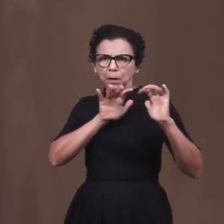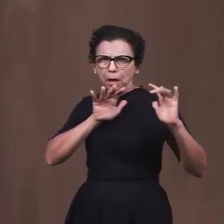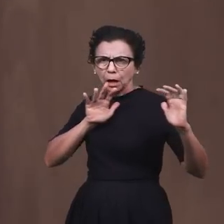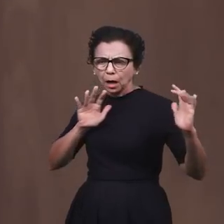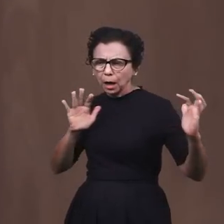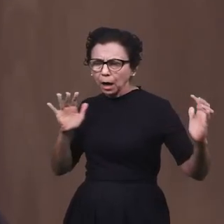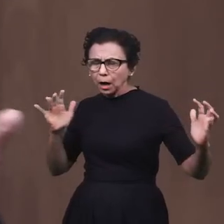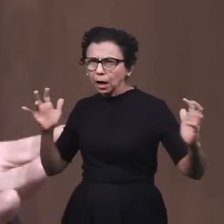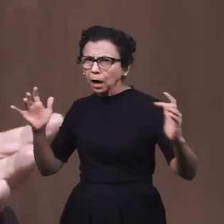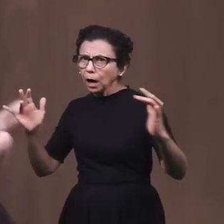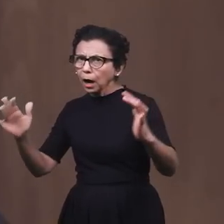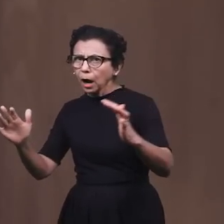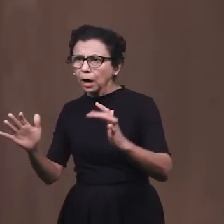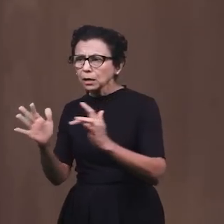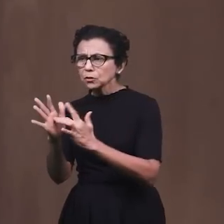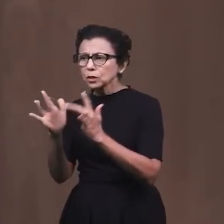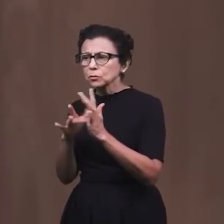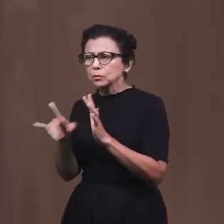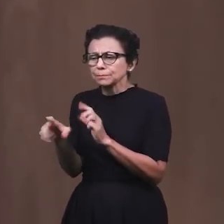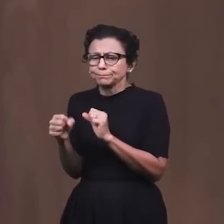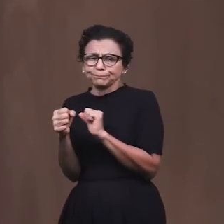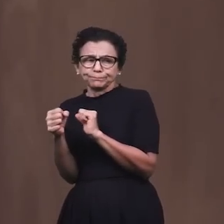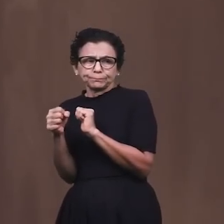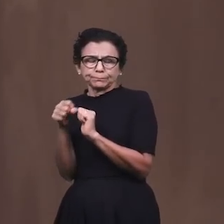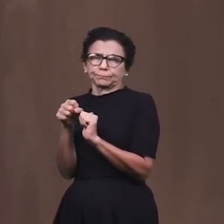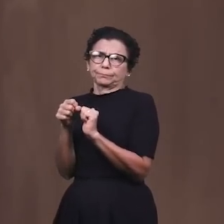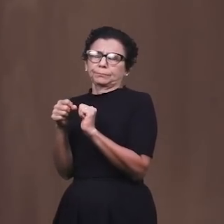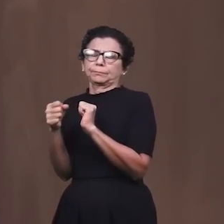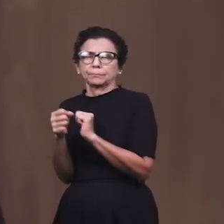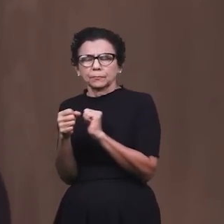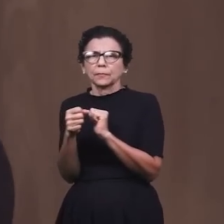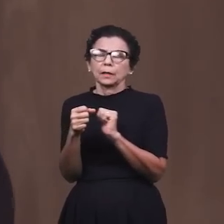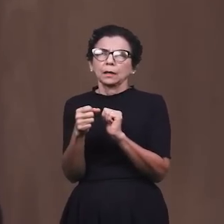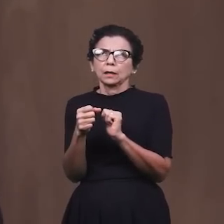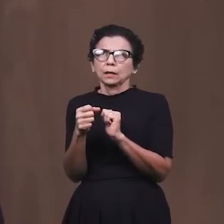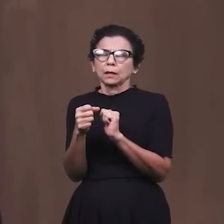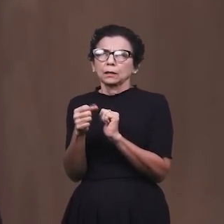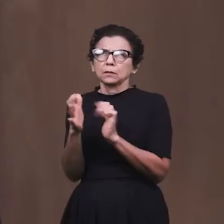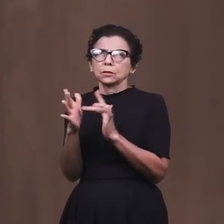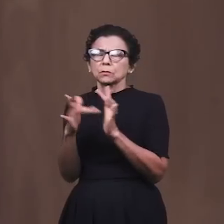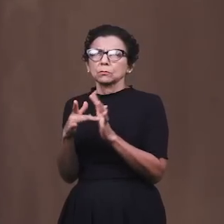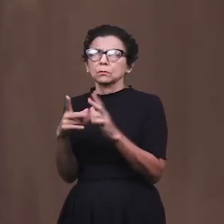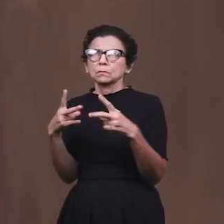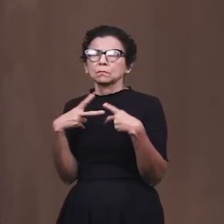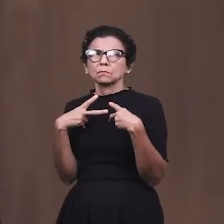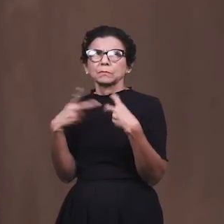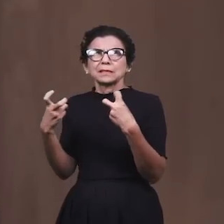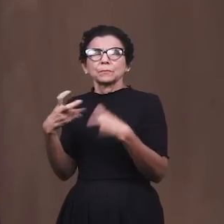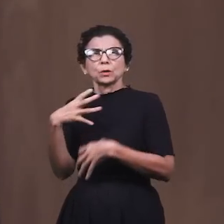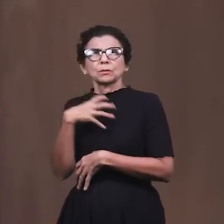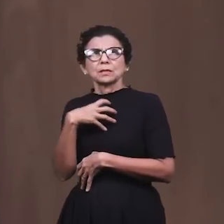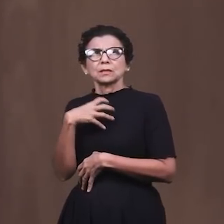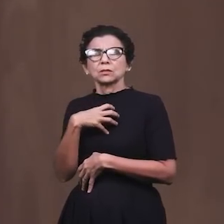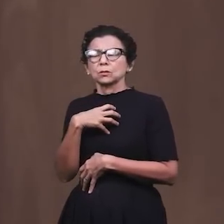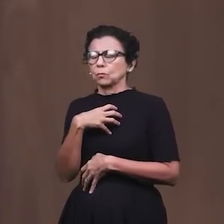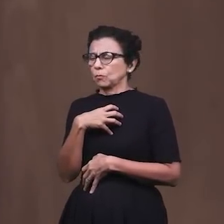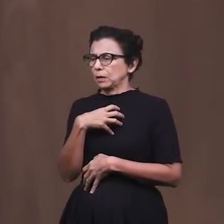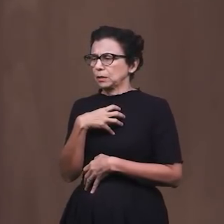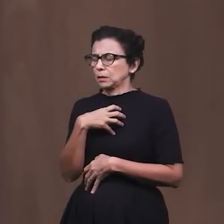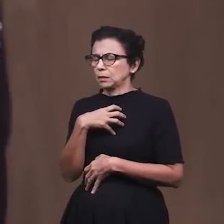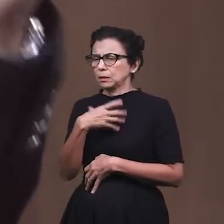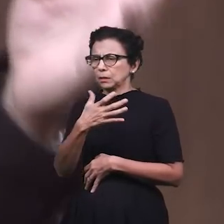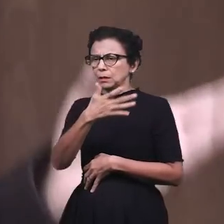apertando ali, oprimindo Jesus, mas chegou um momento que o Senhor Jesus percebeu que era uma pessoa, alguém me tocou. Ele não disse